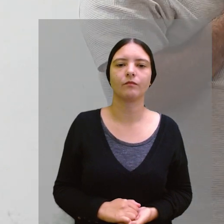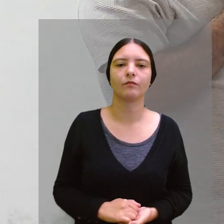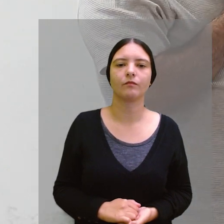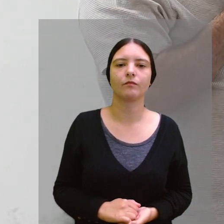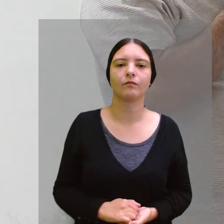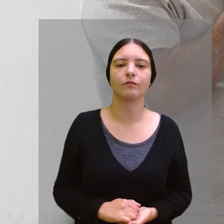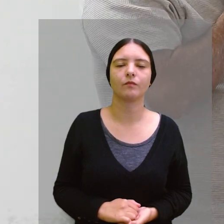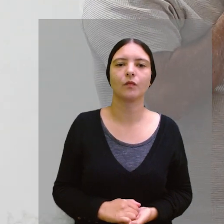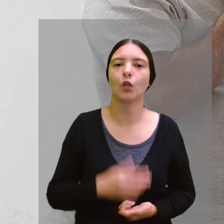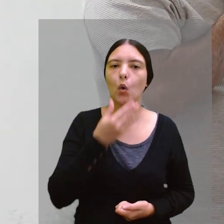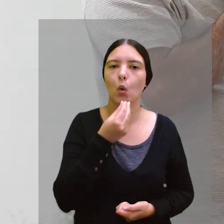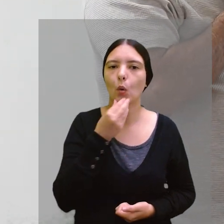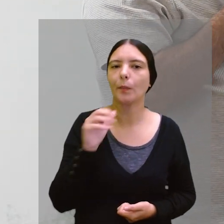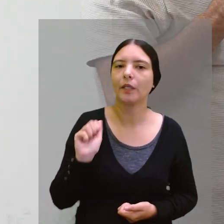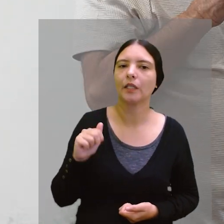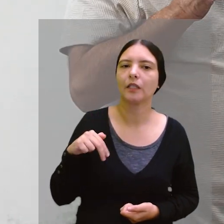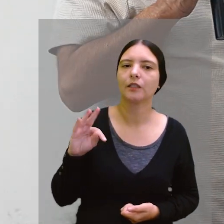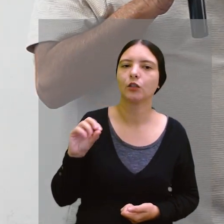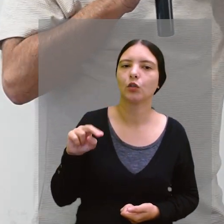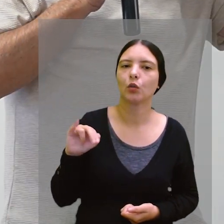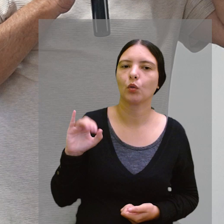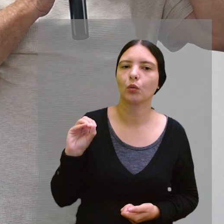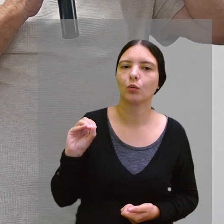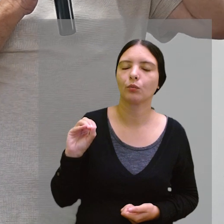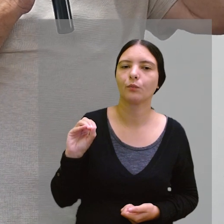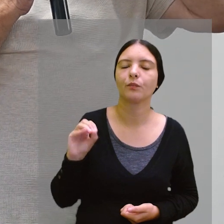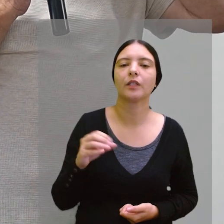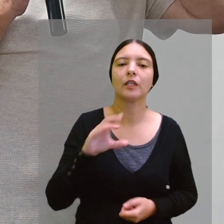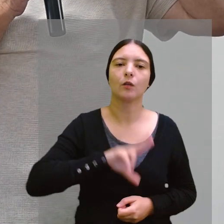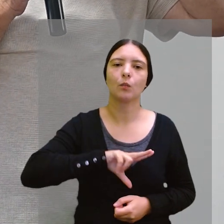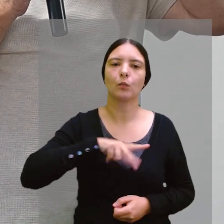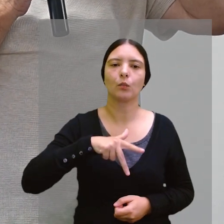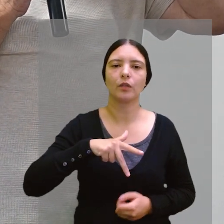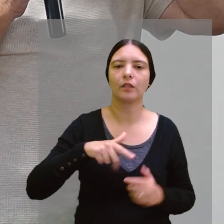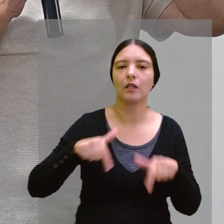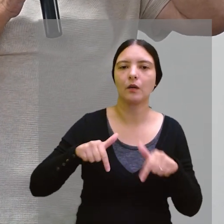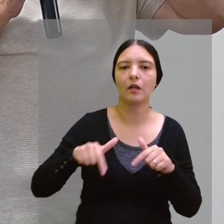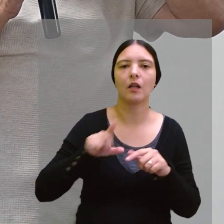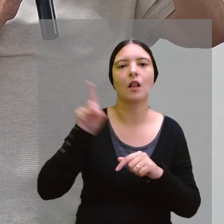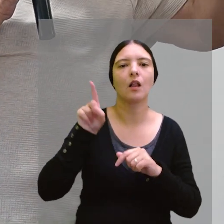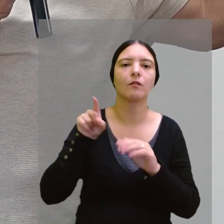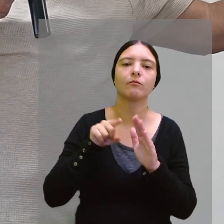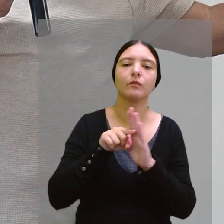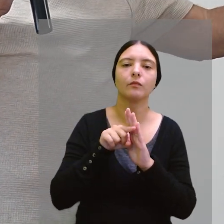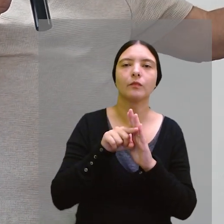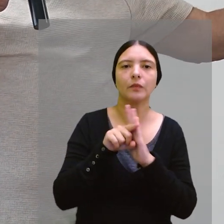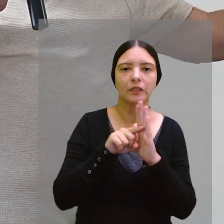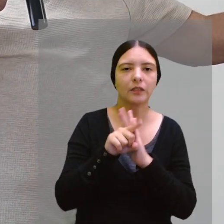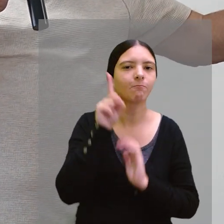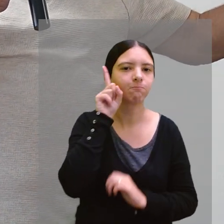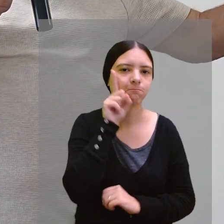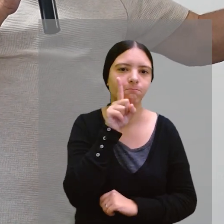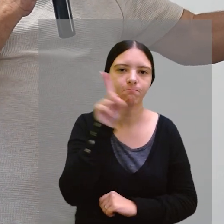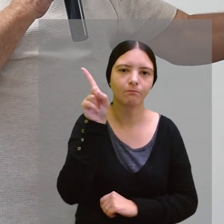Esse Antônio Damasio é um cara português que trabalha atualmente na Universidade de Los Angeles. Ele fez